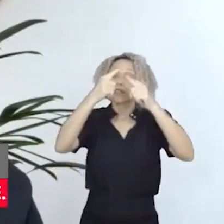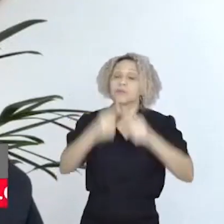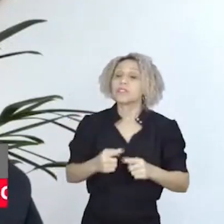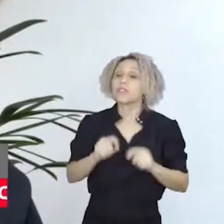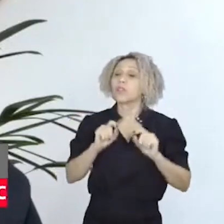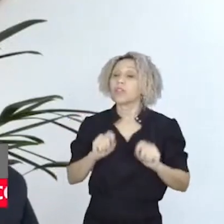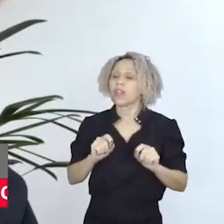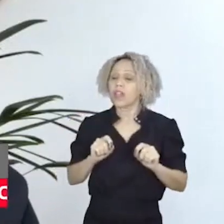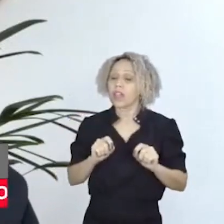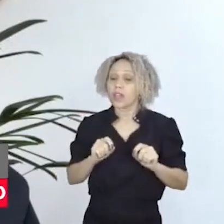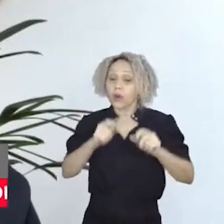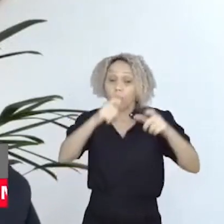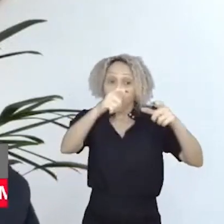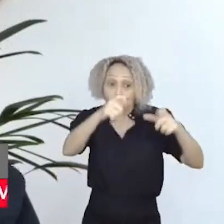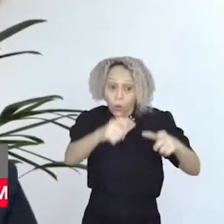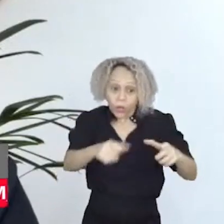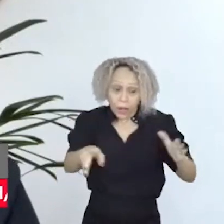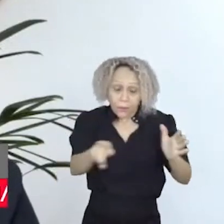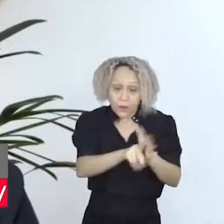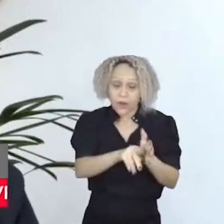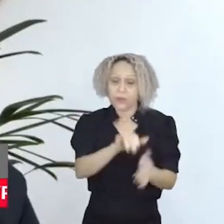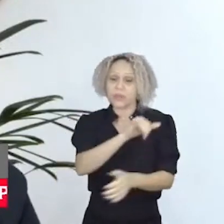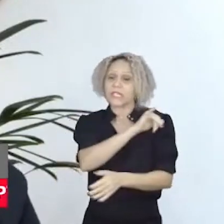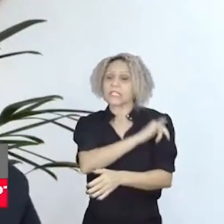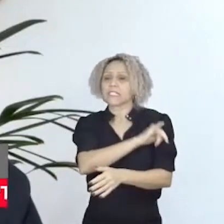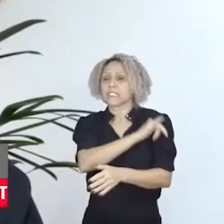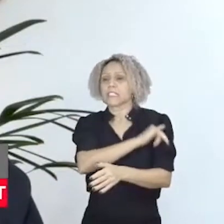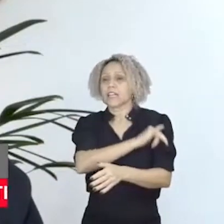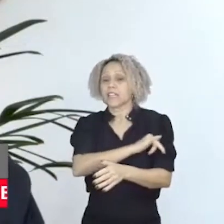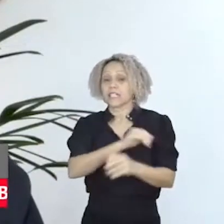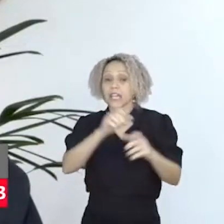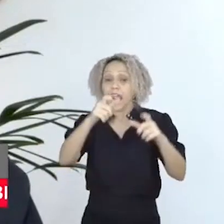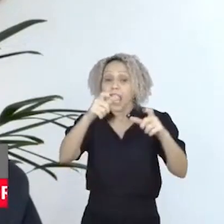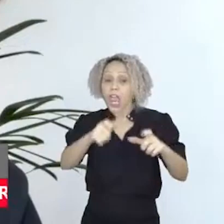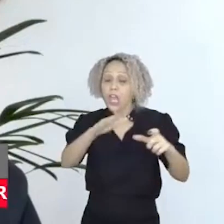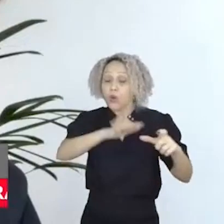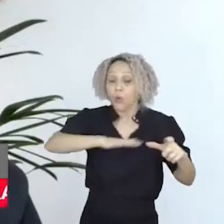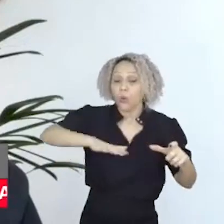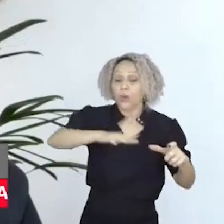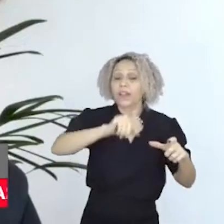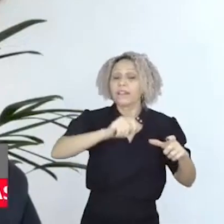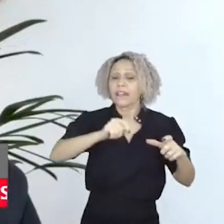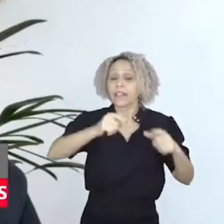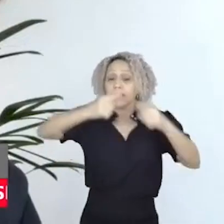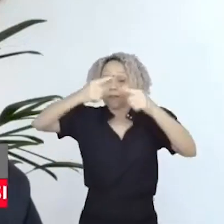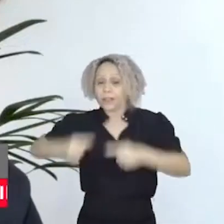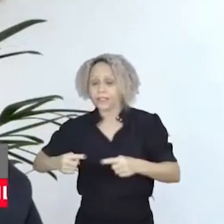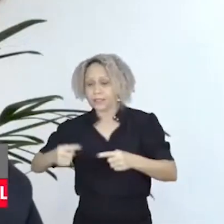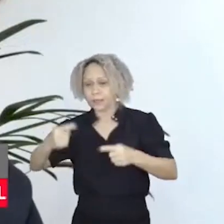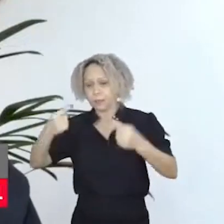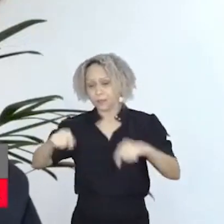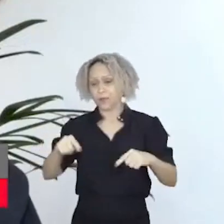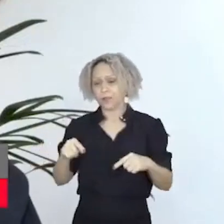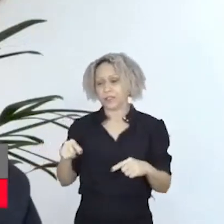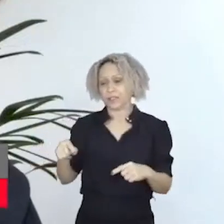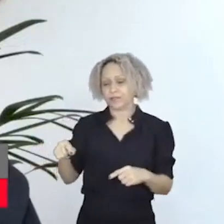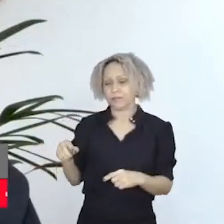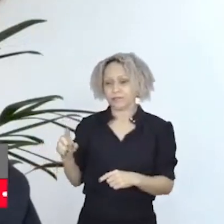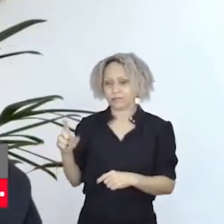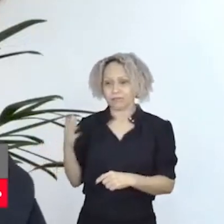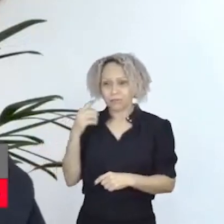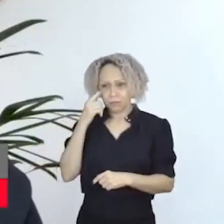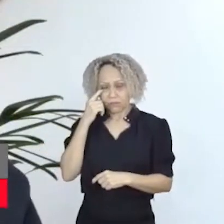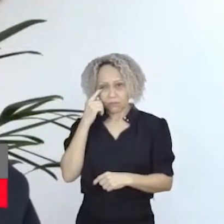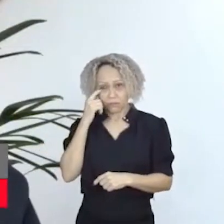de Janeiro, era um território que estava em disputa. Então, isso fala de